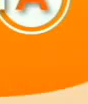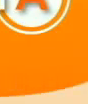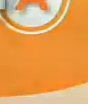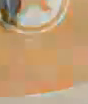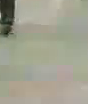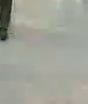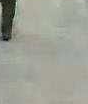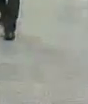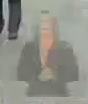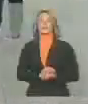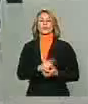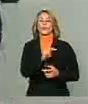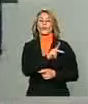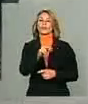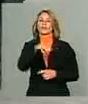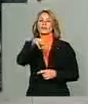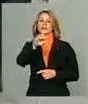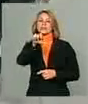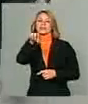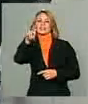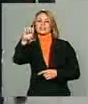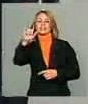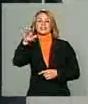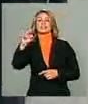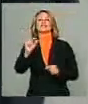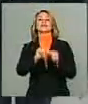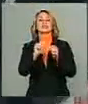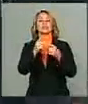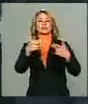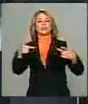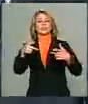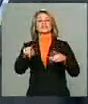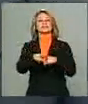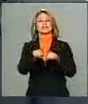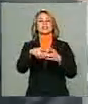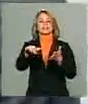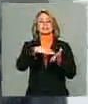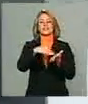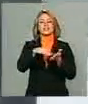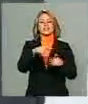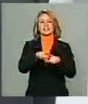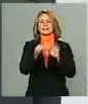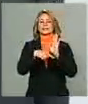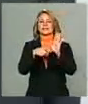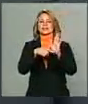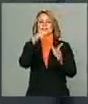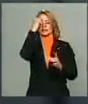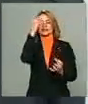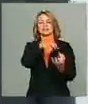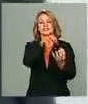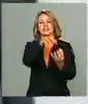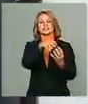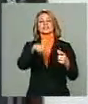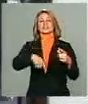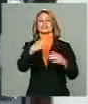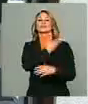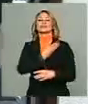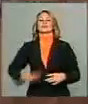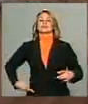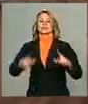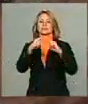programa o professor Medeiros já exerceu o cargo de subsecretário para assuntos do idoso no governo do Distrito